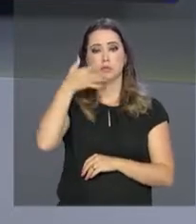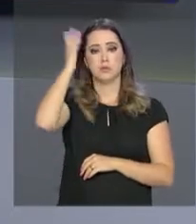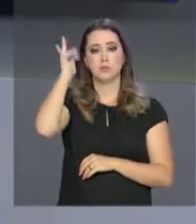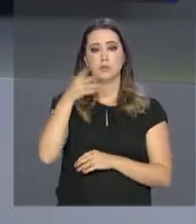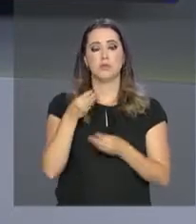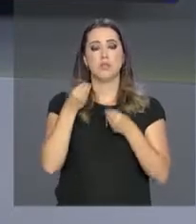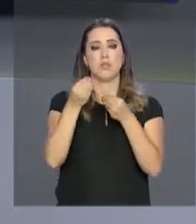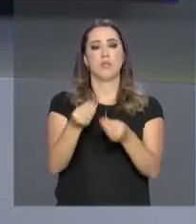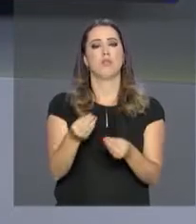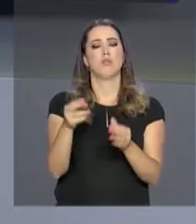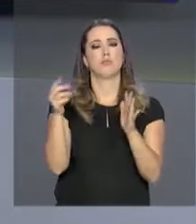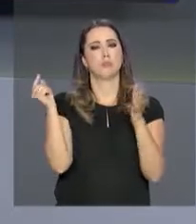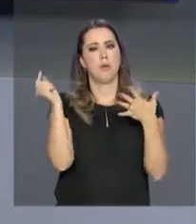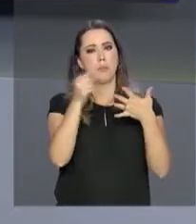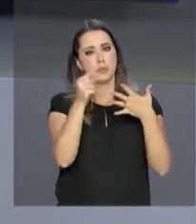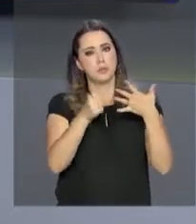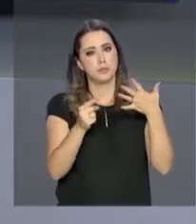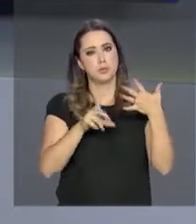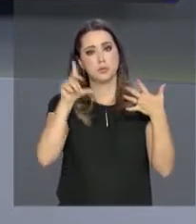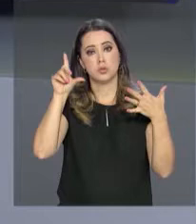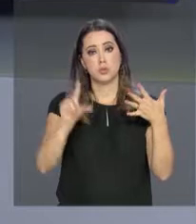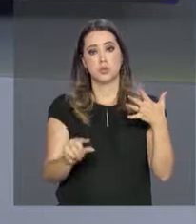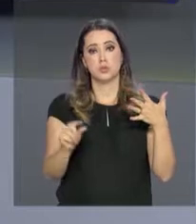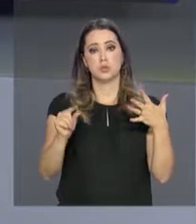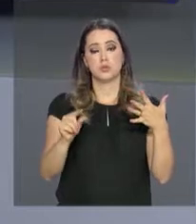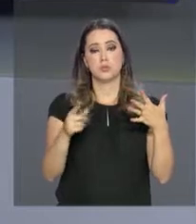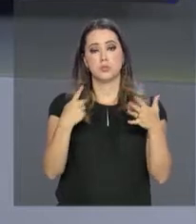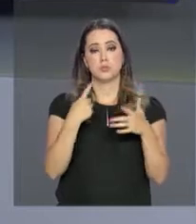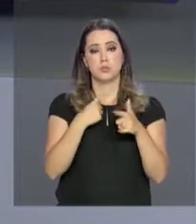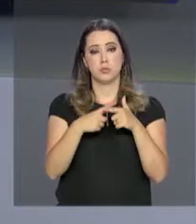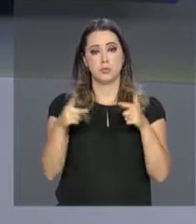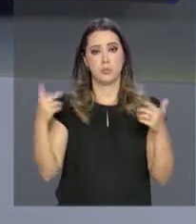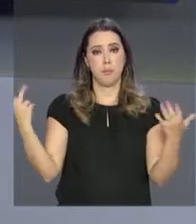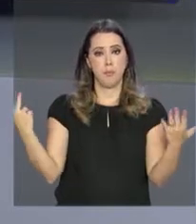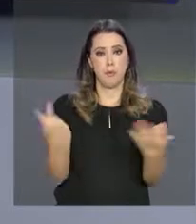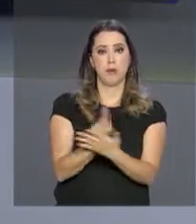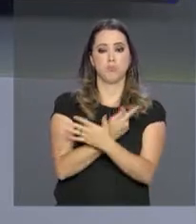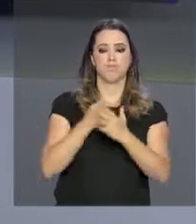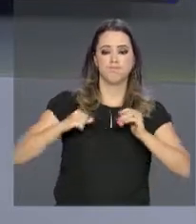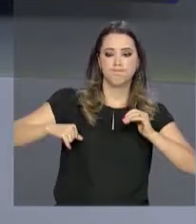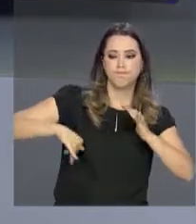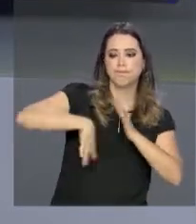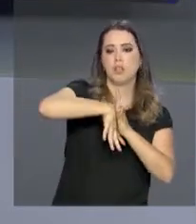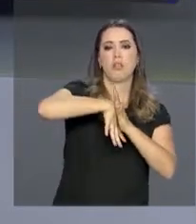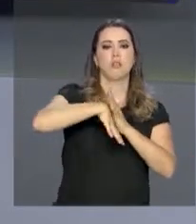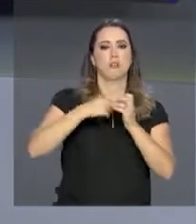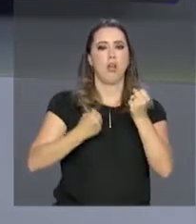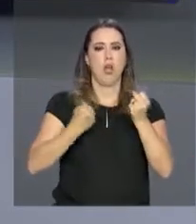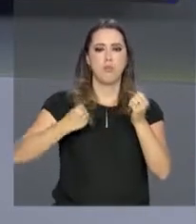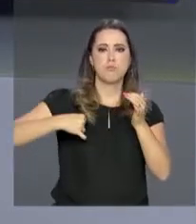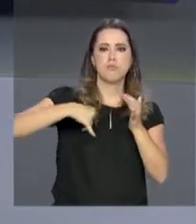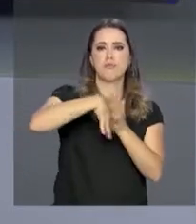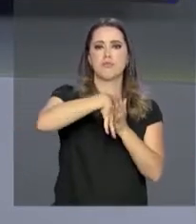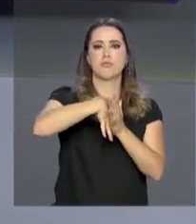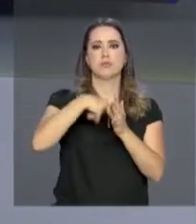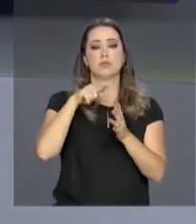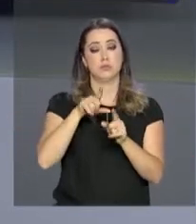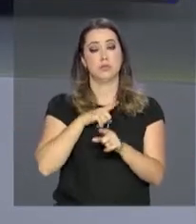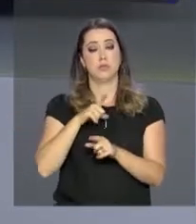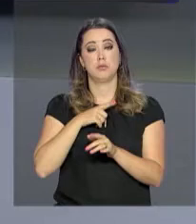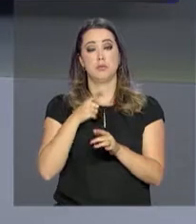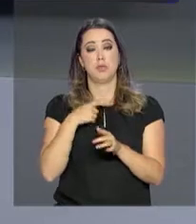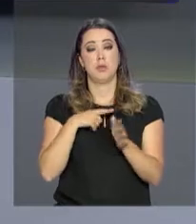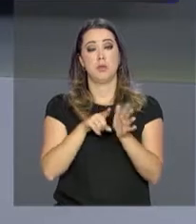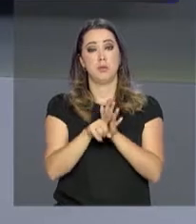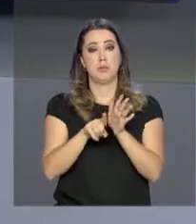traz metas de redução de acidentes para os próximos dez anos entre as ações previstas está a criação de um banco de dados com informações